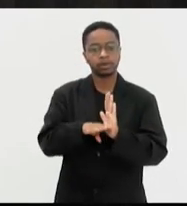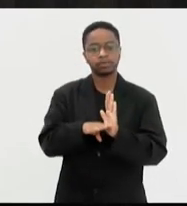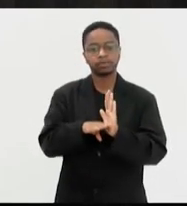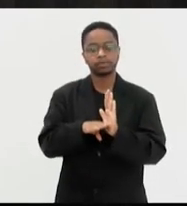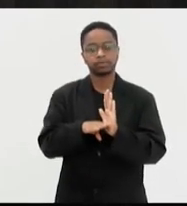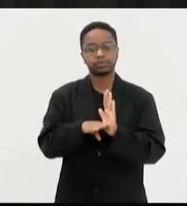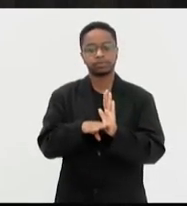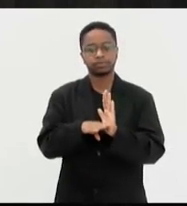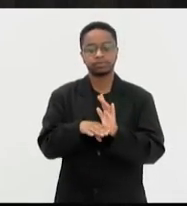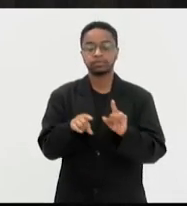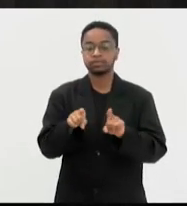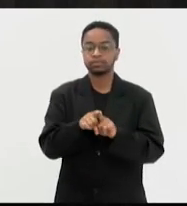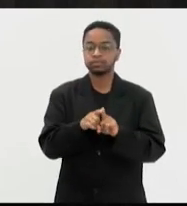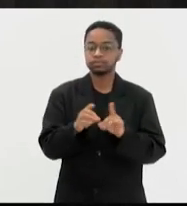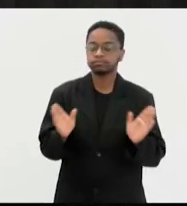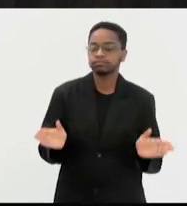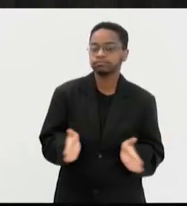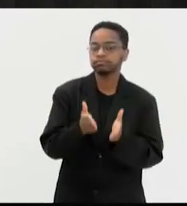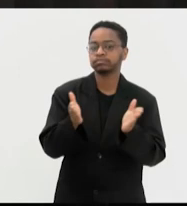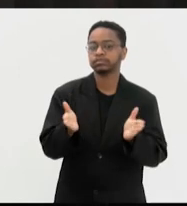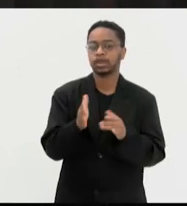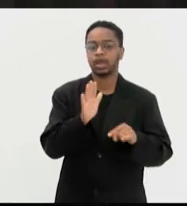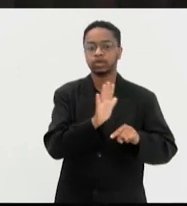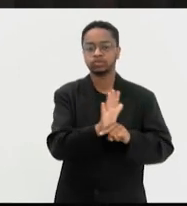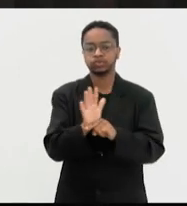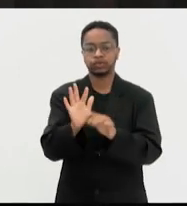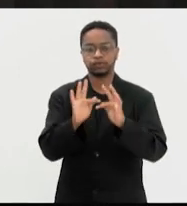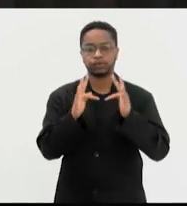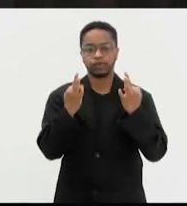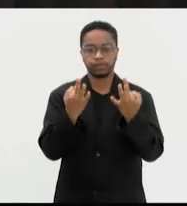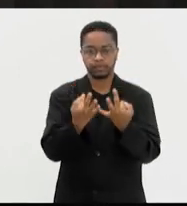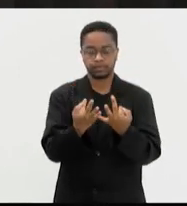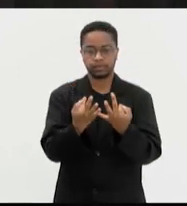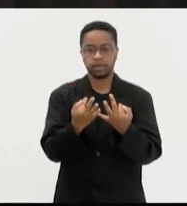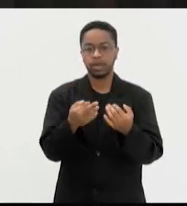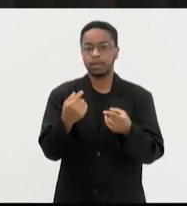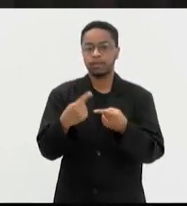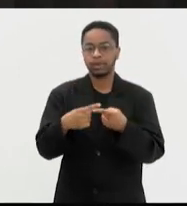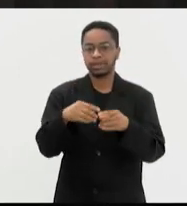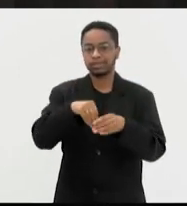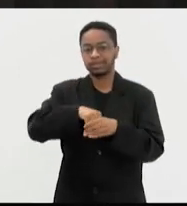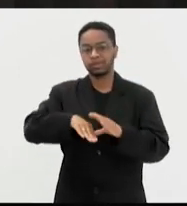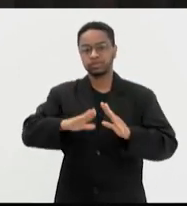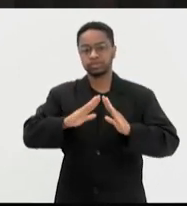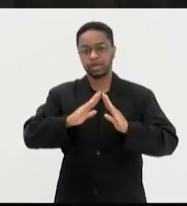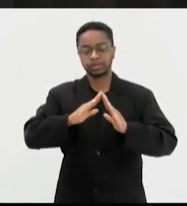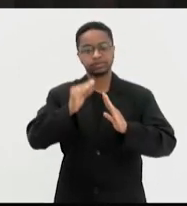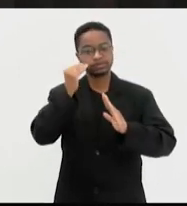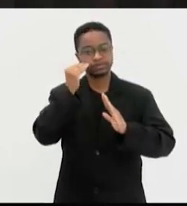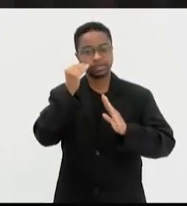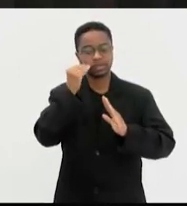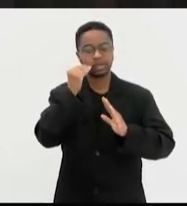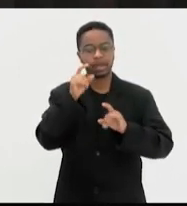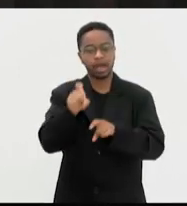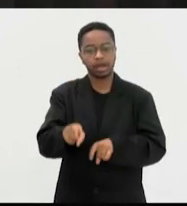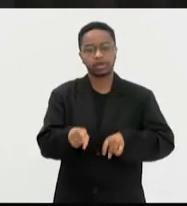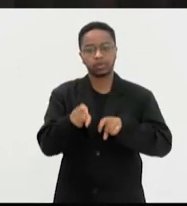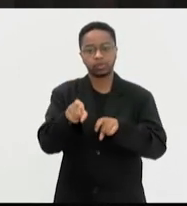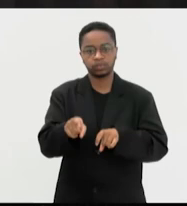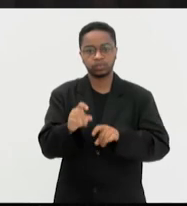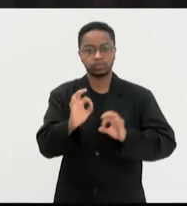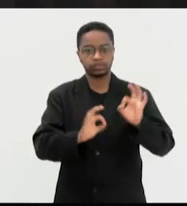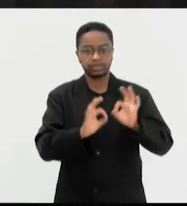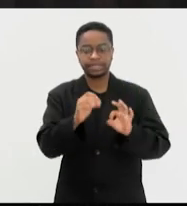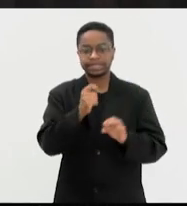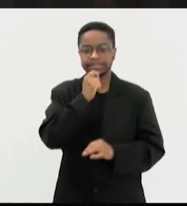né o incremento na ajuda para essa as famílias poderem através da dos seus Quintais fomentar essa agricultura sem